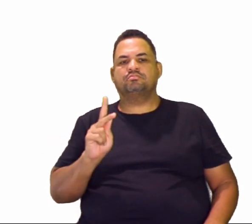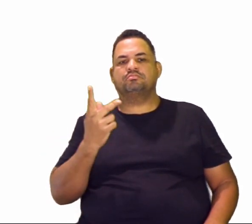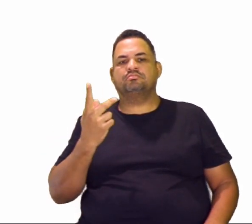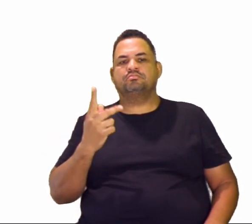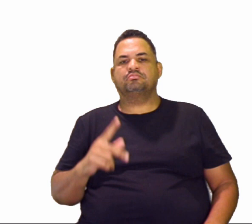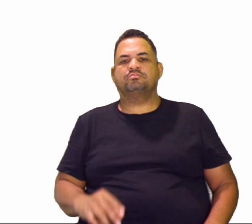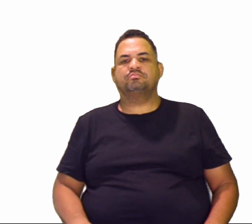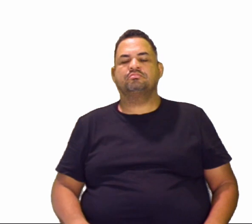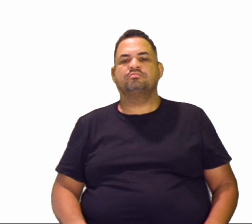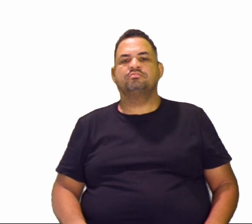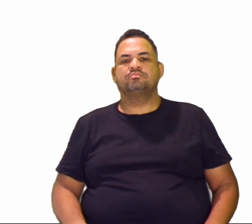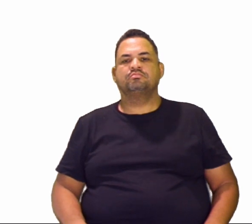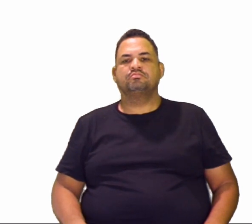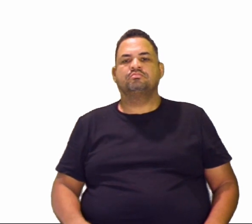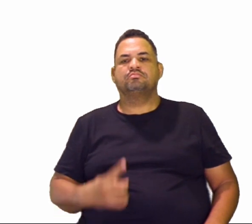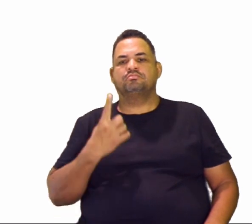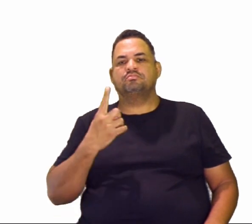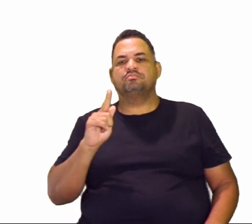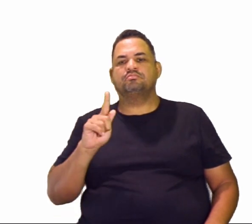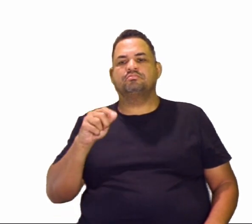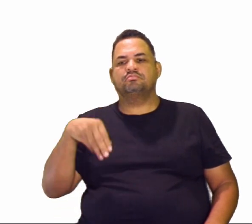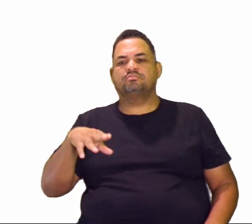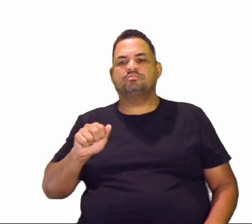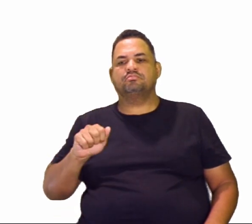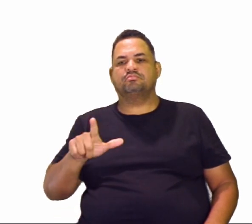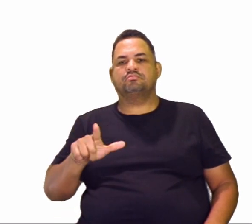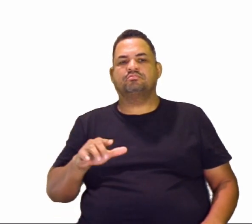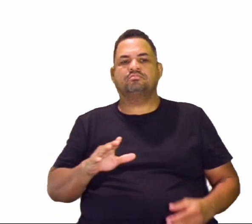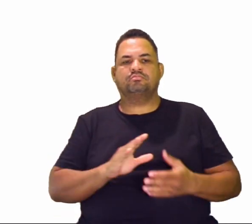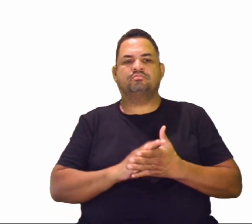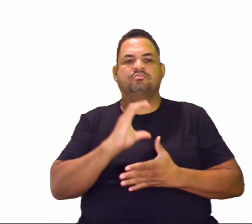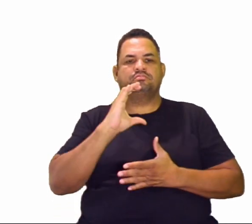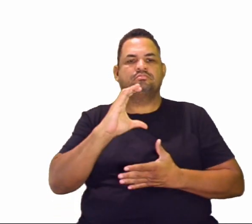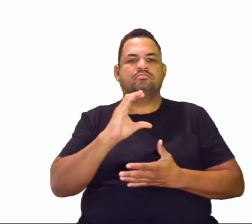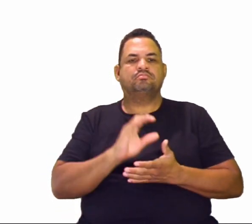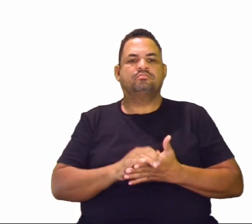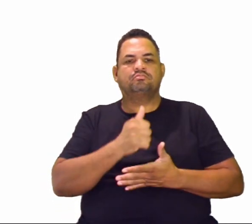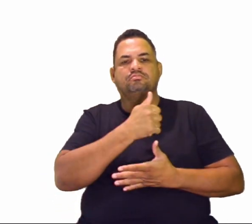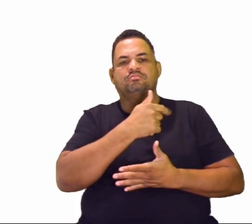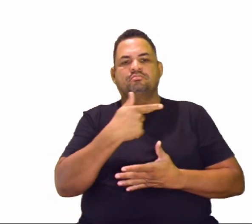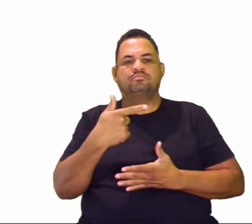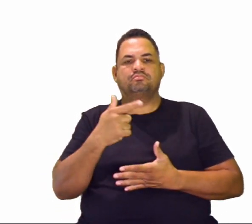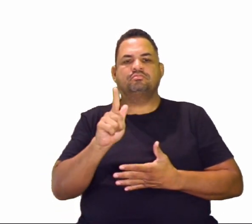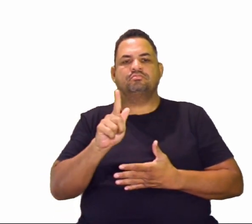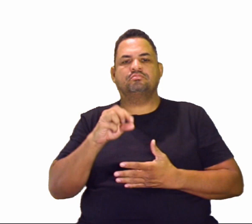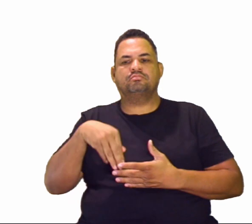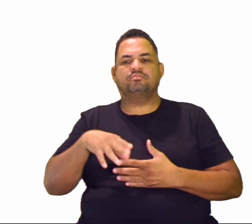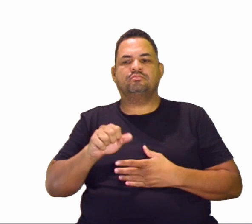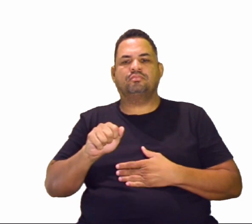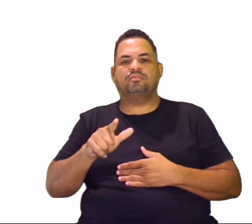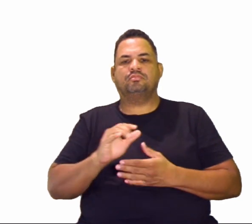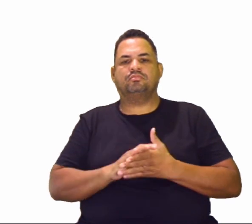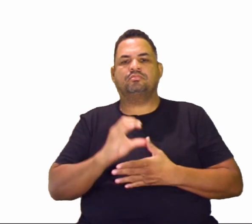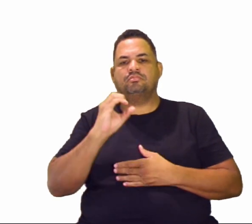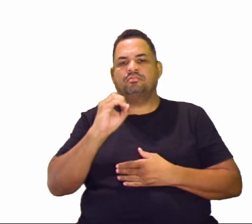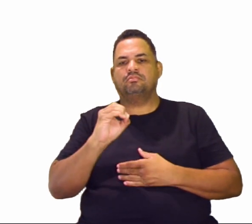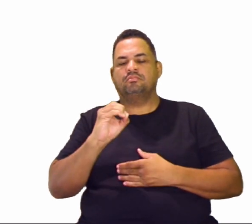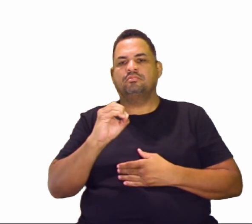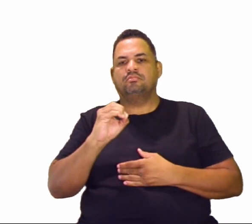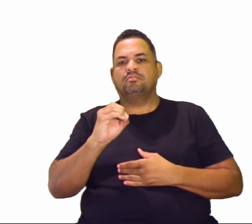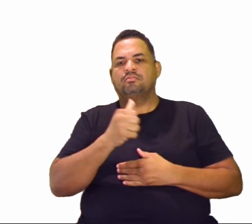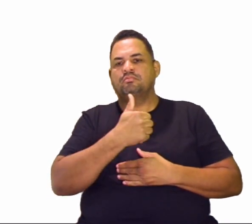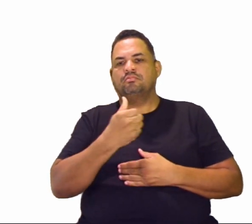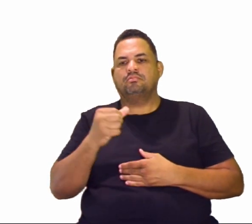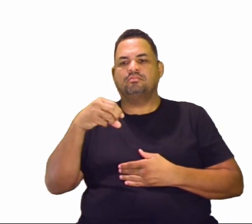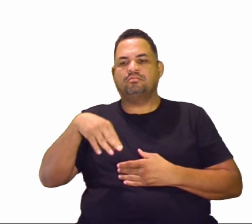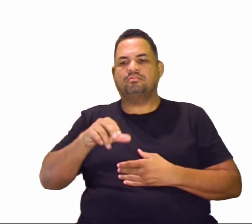hidrogênio 1 grama por mol, carbono 12 gramas por mol e oxigênio 16